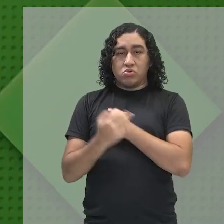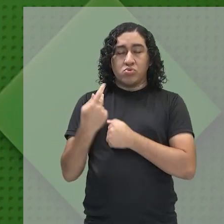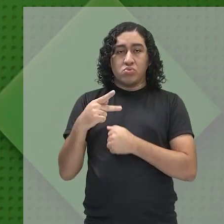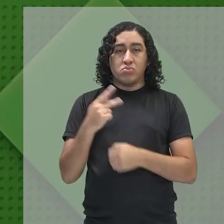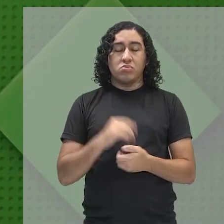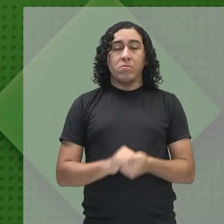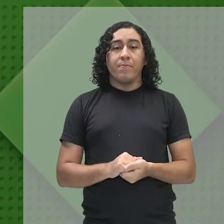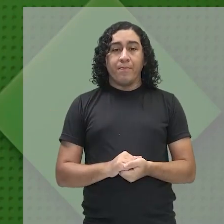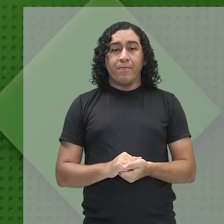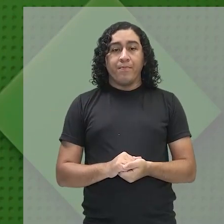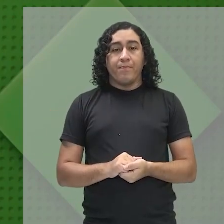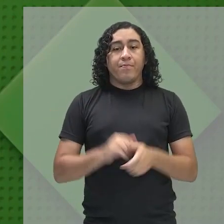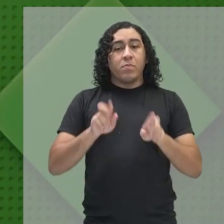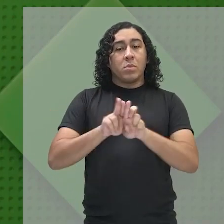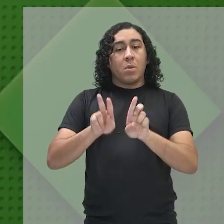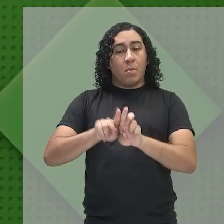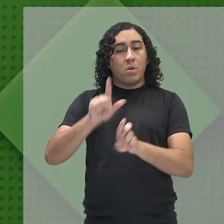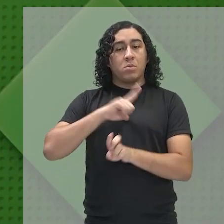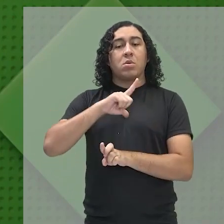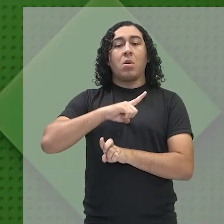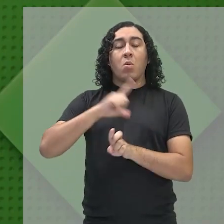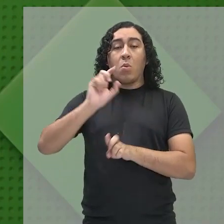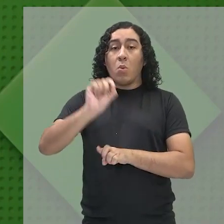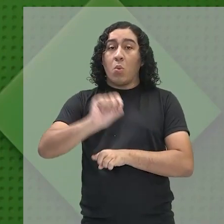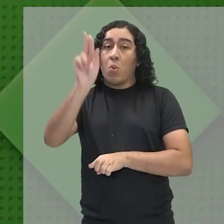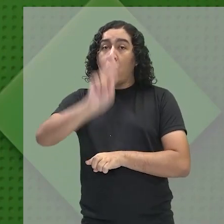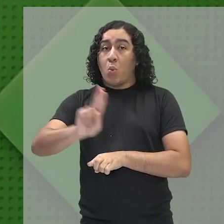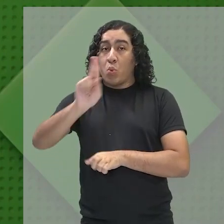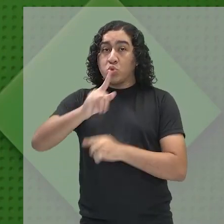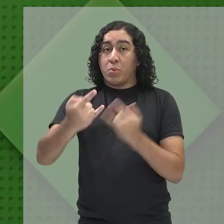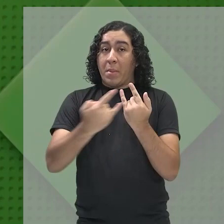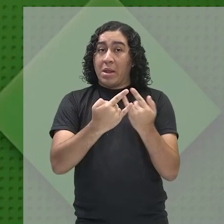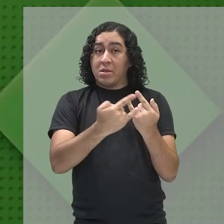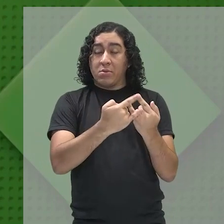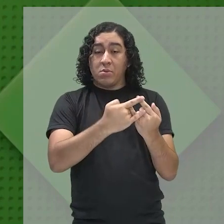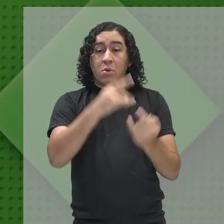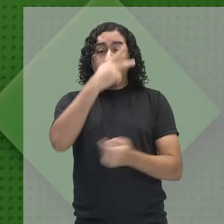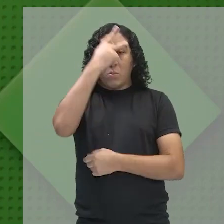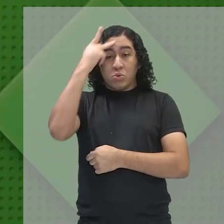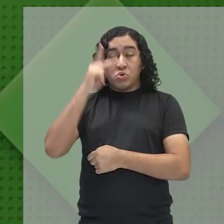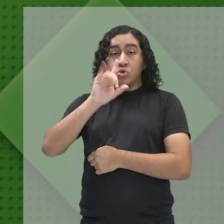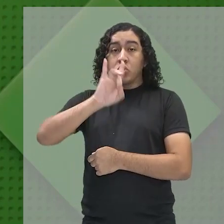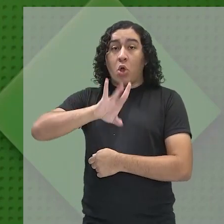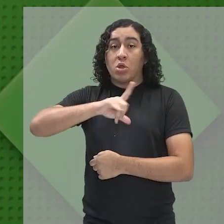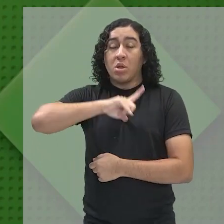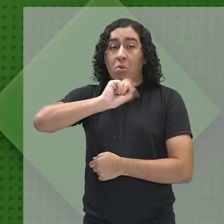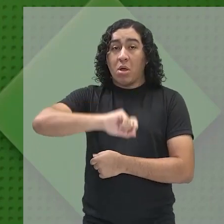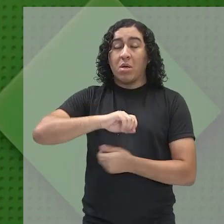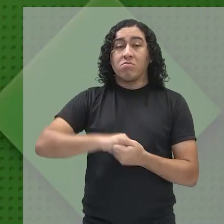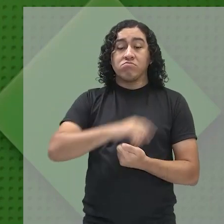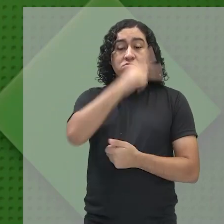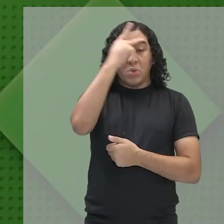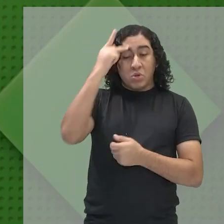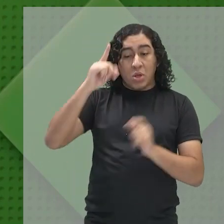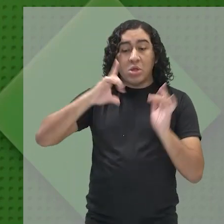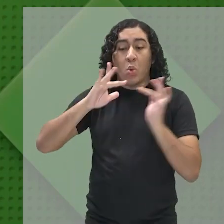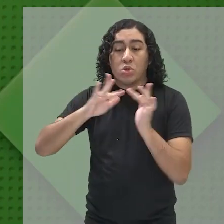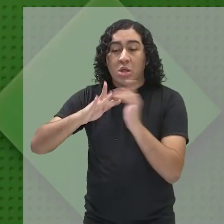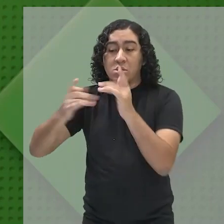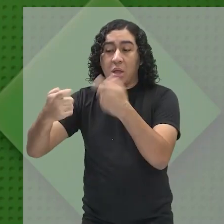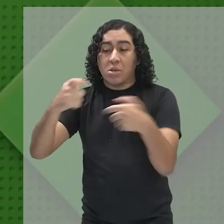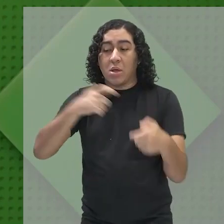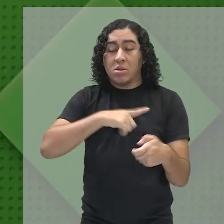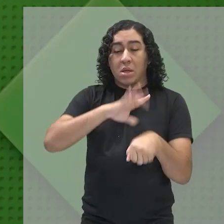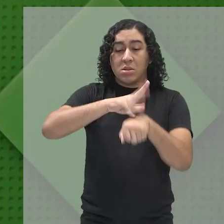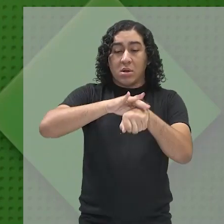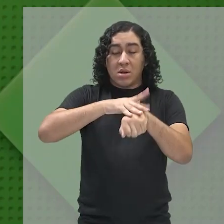uso dos preservativos. A gente viu que essas ISTs elas só vão passar de uma pessoa para outra no caso de uma